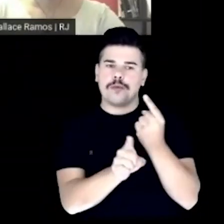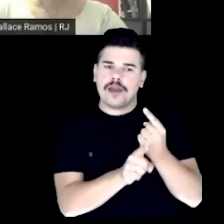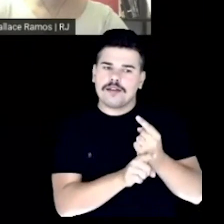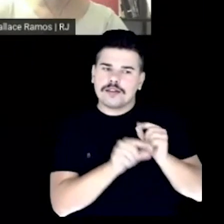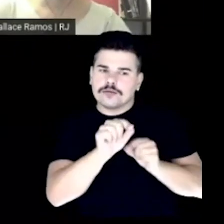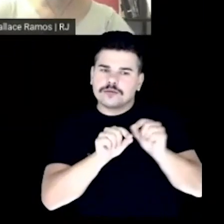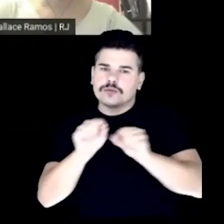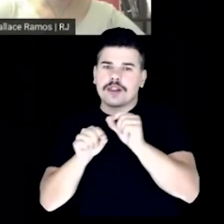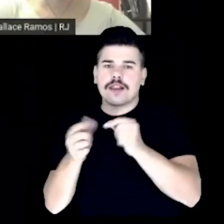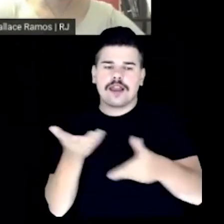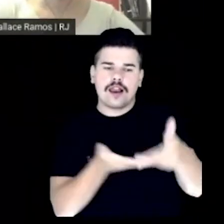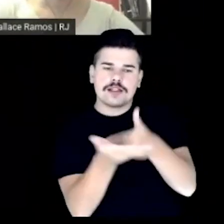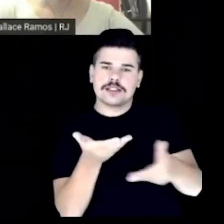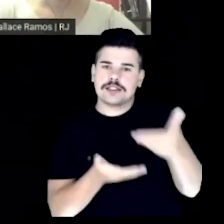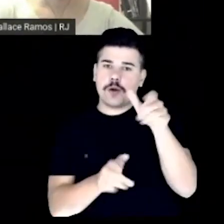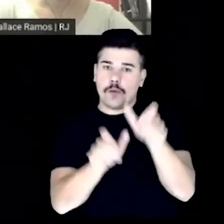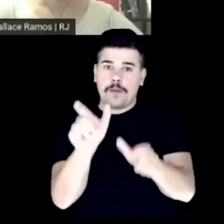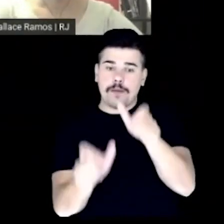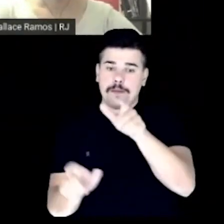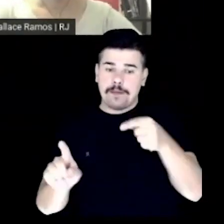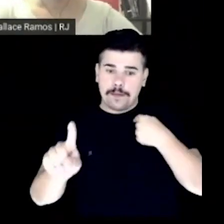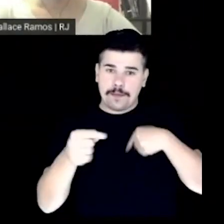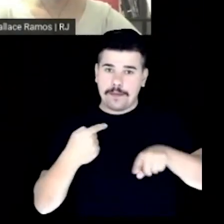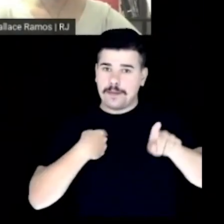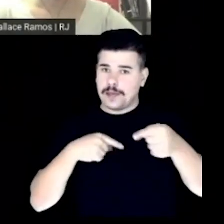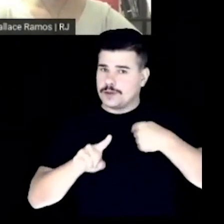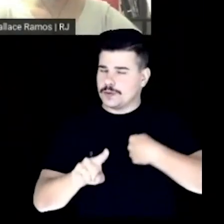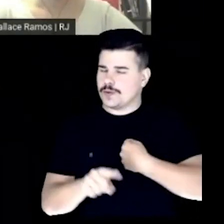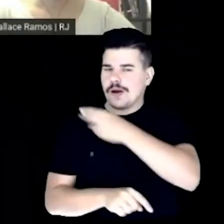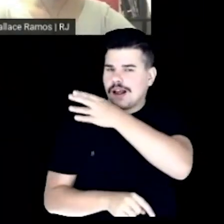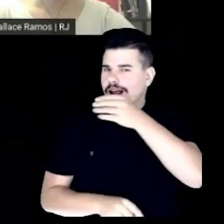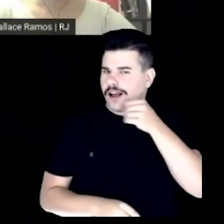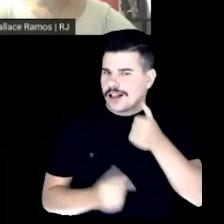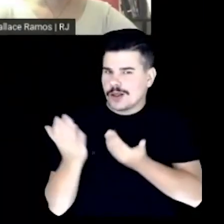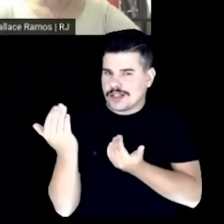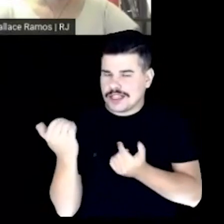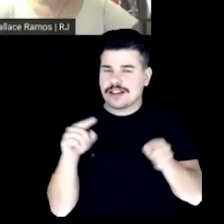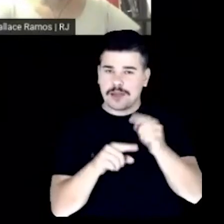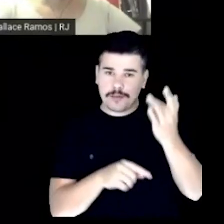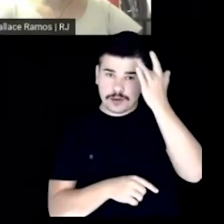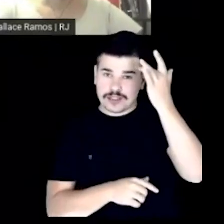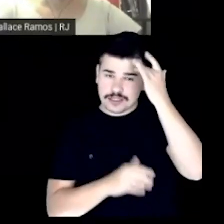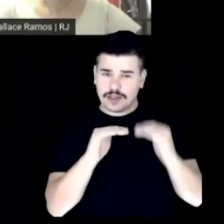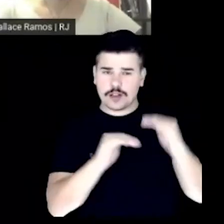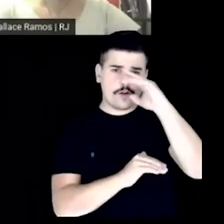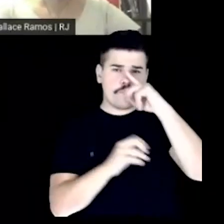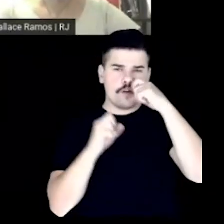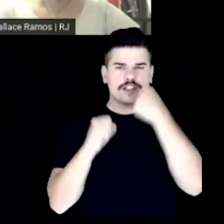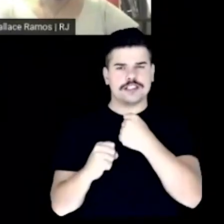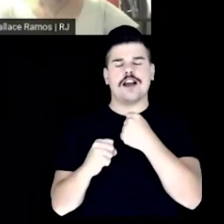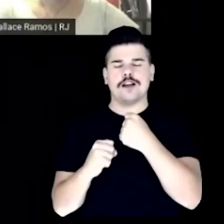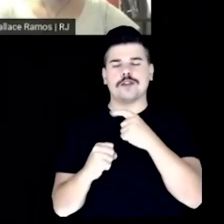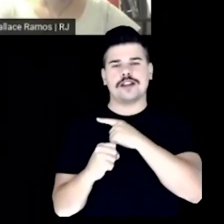de descoberta da dinâmica das relações interpessoais na adolescência, amadurecimento forçado, porque eles estão numa